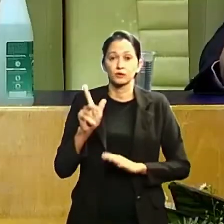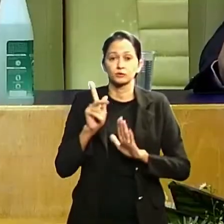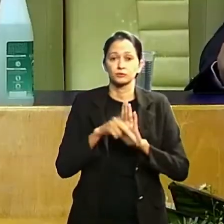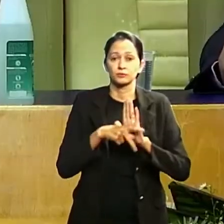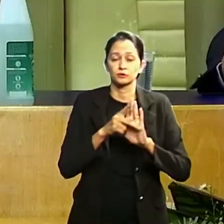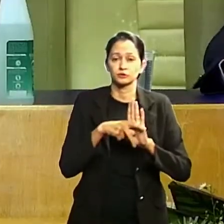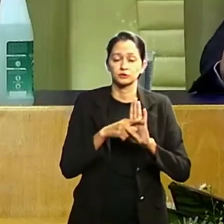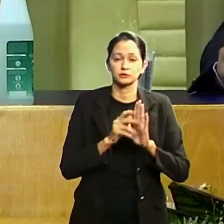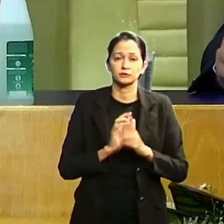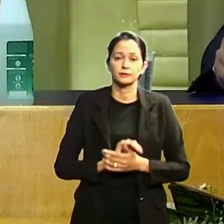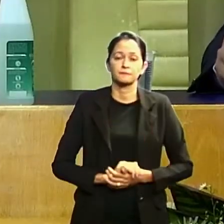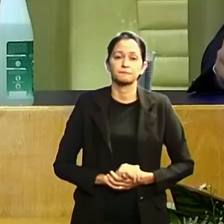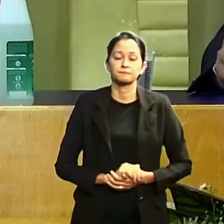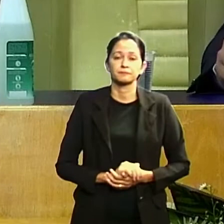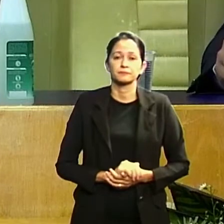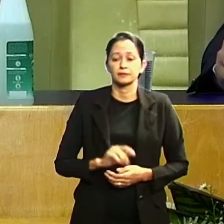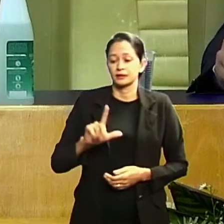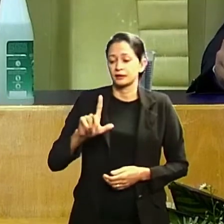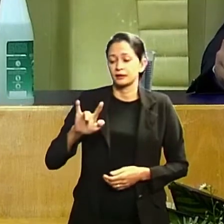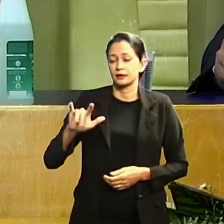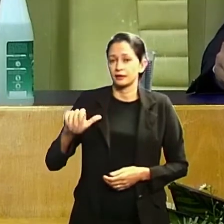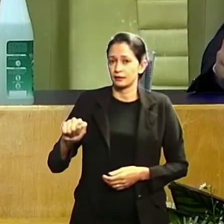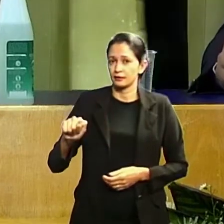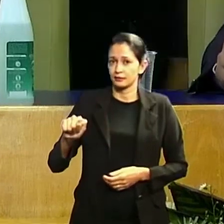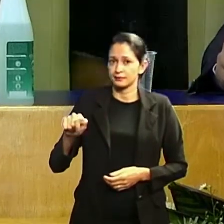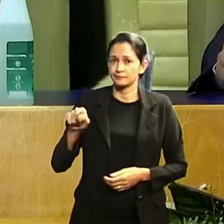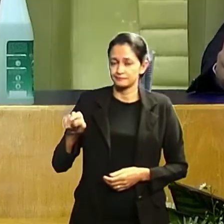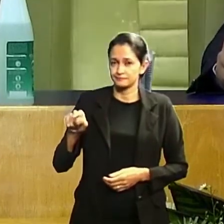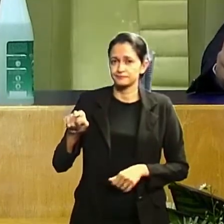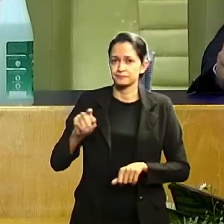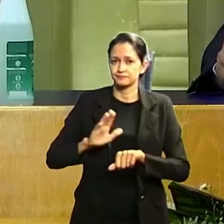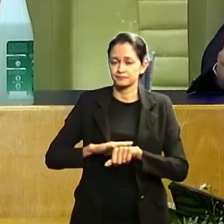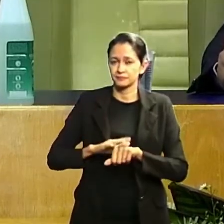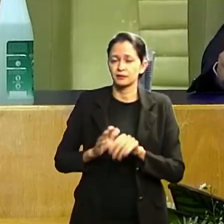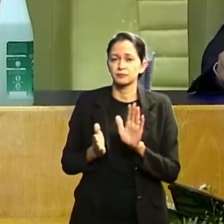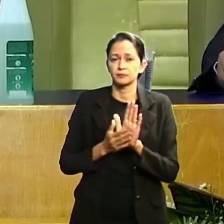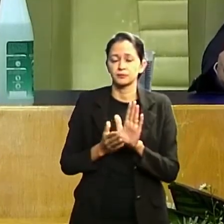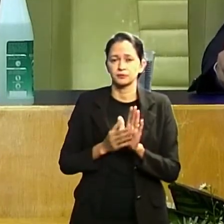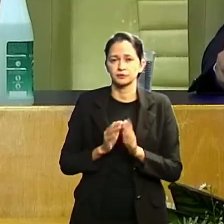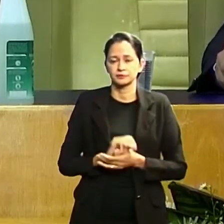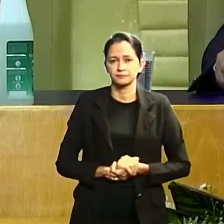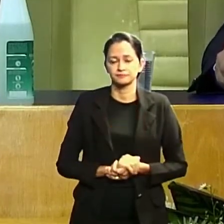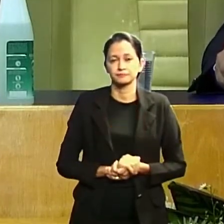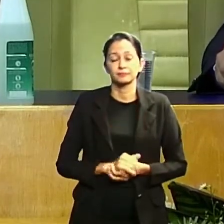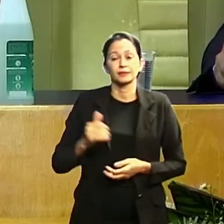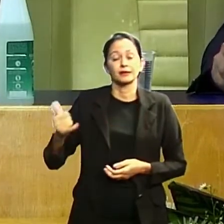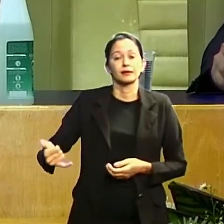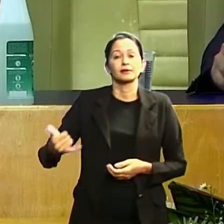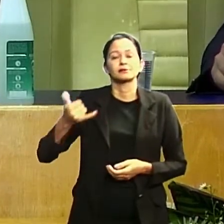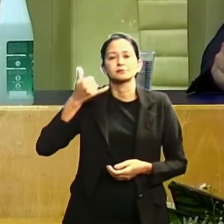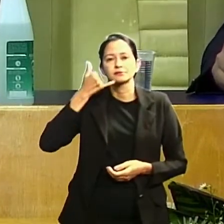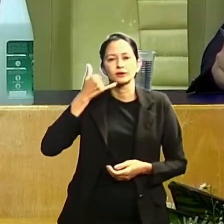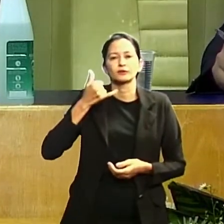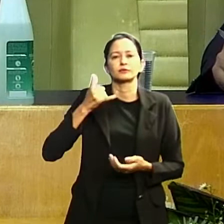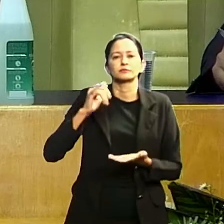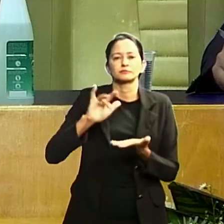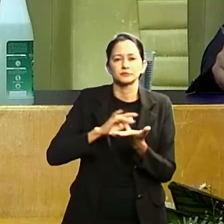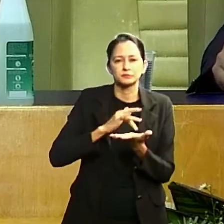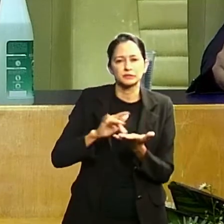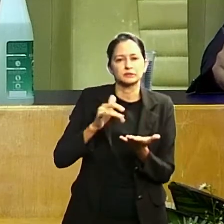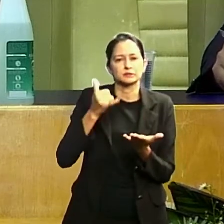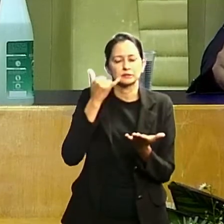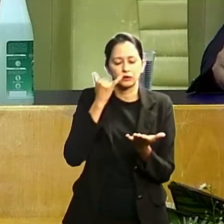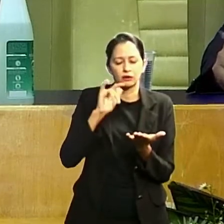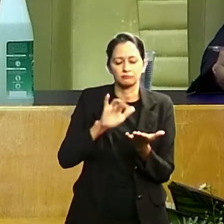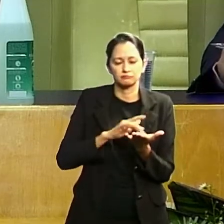Próximo projeto, vereadora Leia Clébia. Torna obrigatório o recebimento de ligações de telefone e celulares na central de